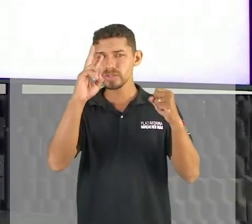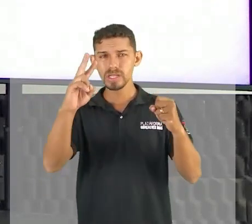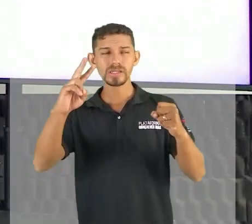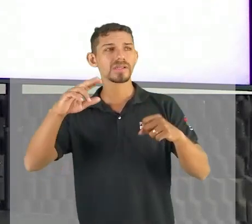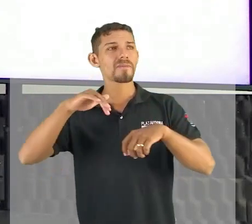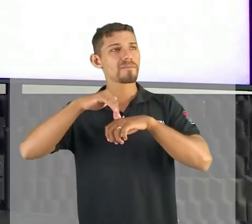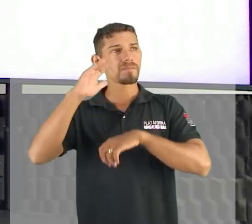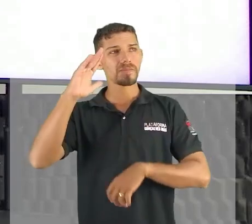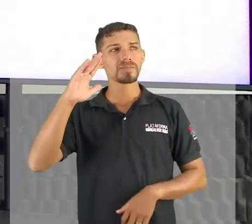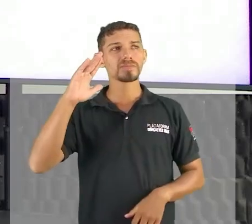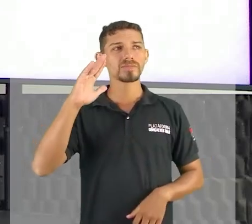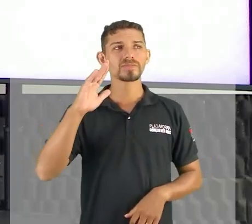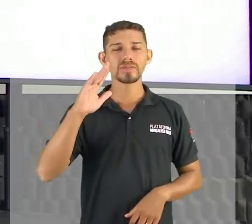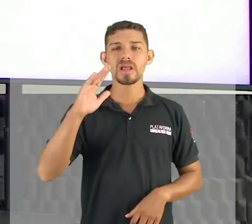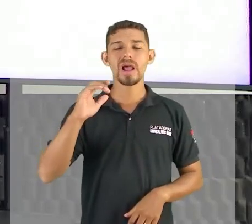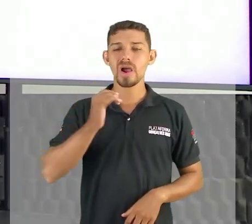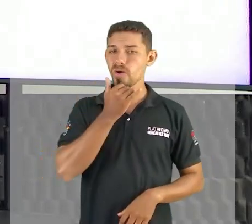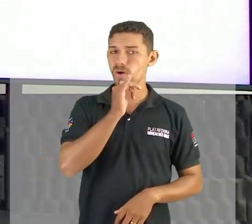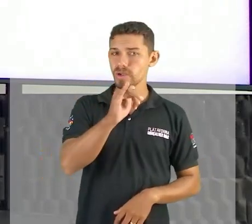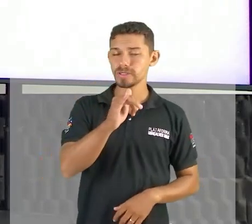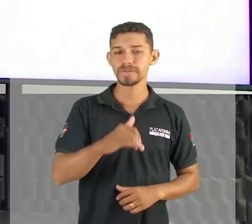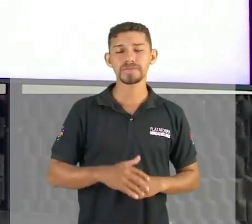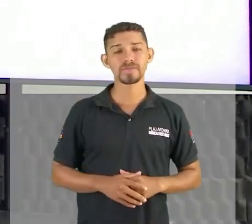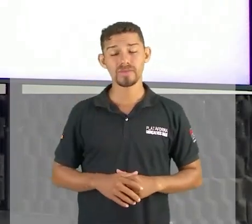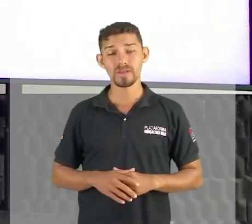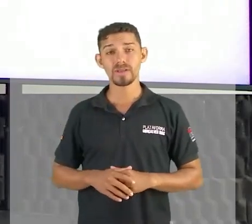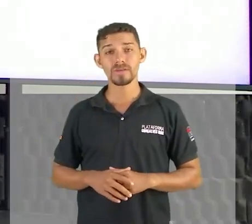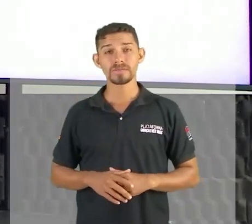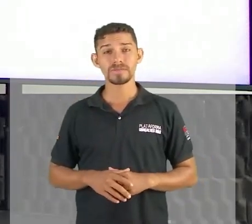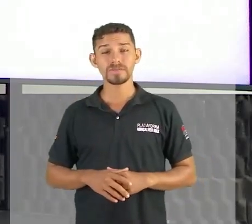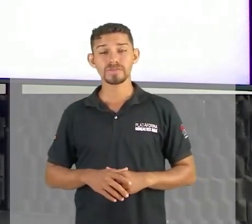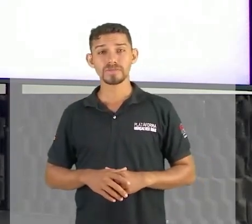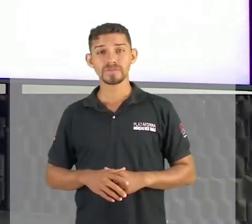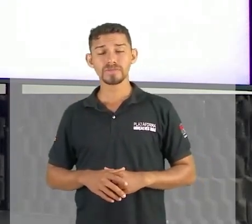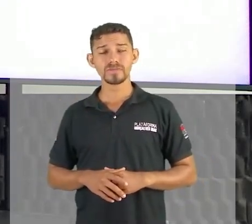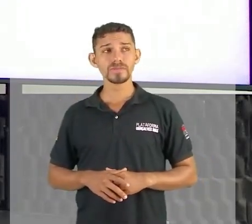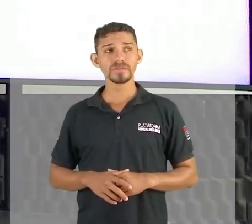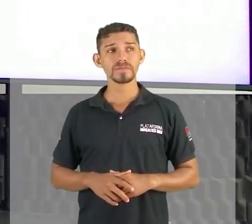a corrente e no micro-ondas como a potência do